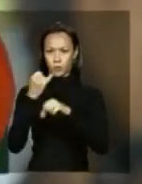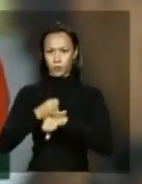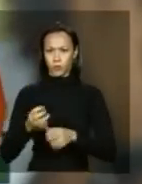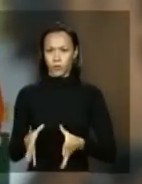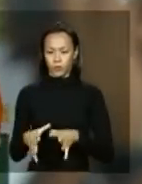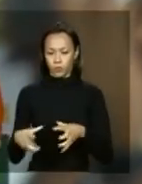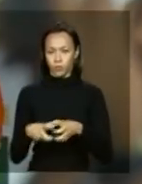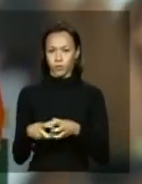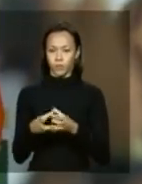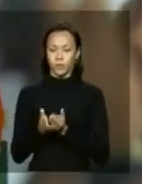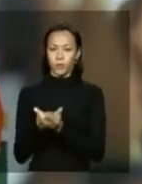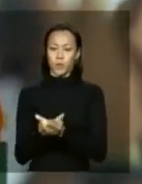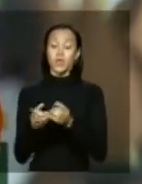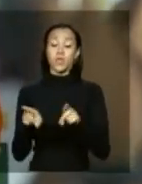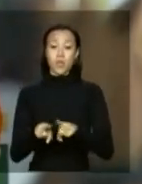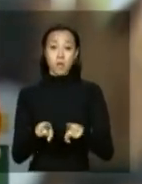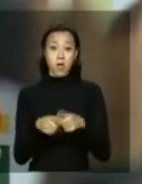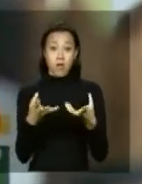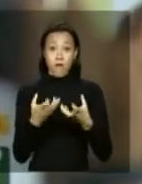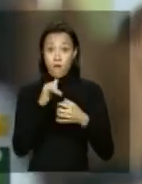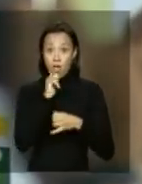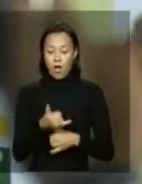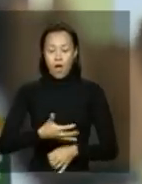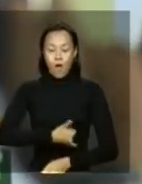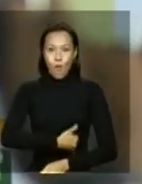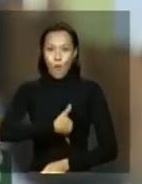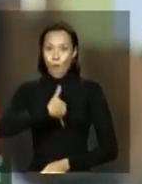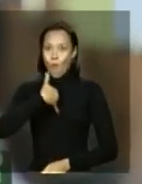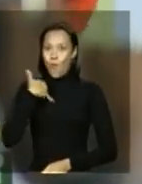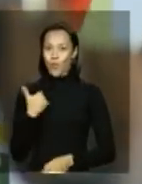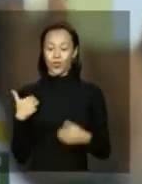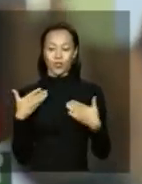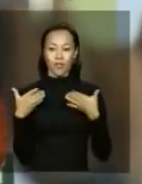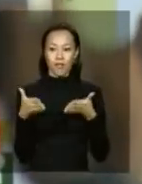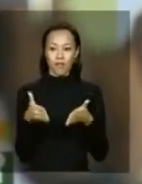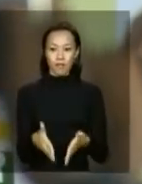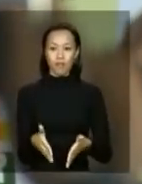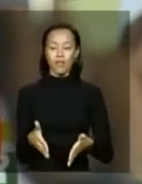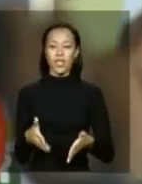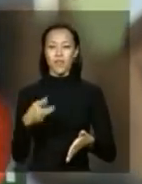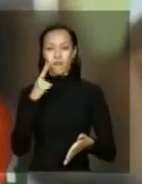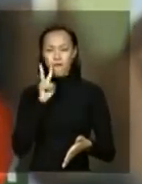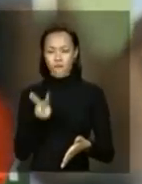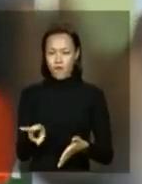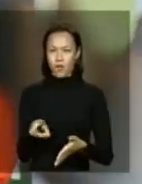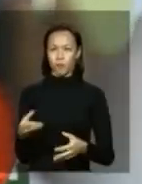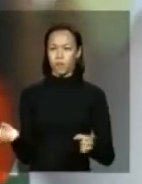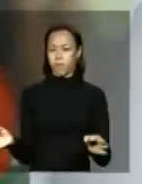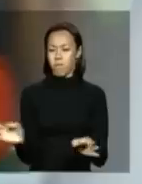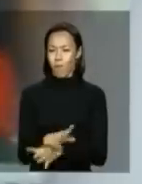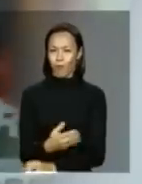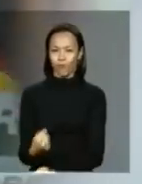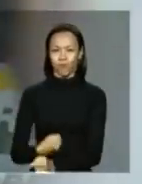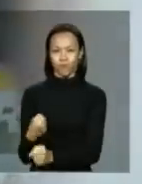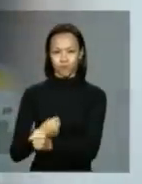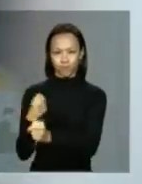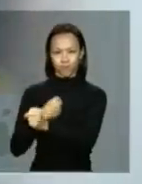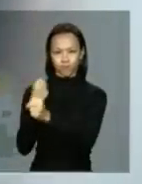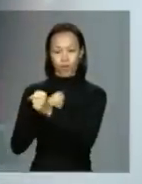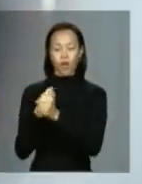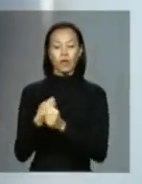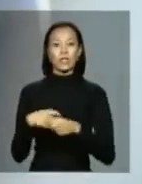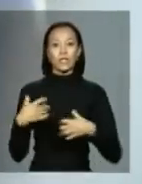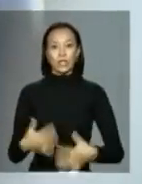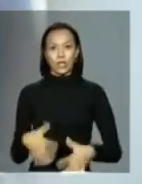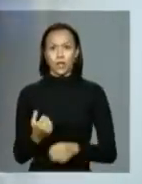E queria dizer que é um orgulho imenso estar aqui e ver essa plataforma realizada. Porque